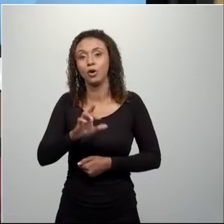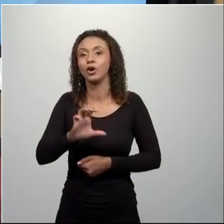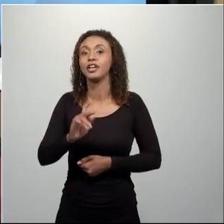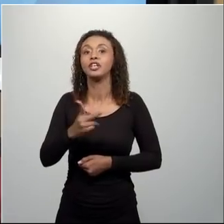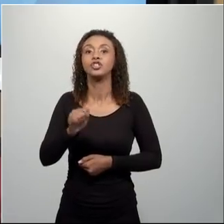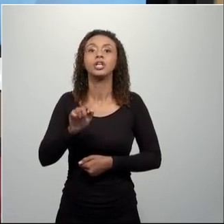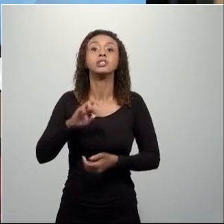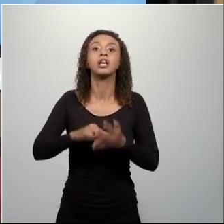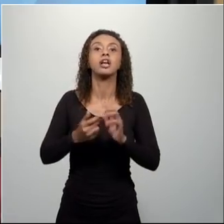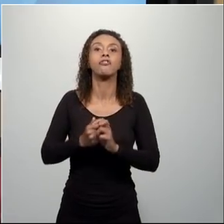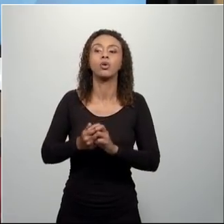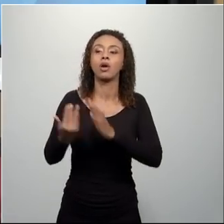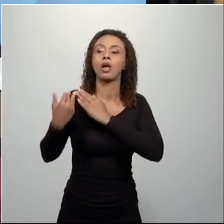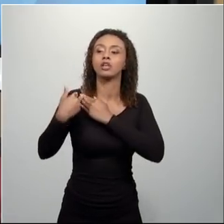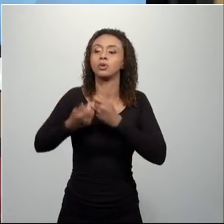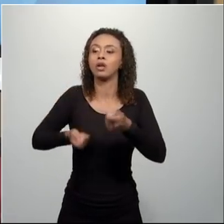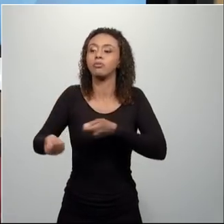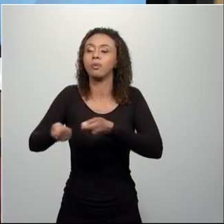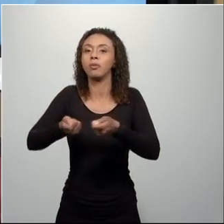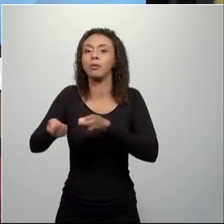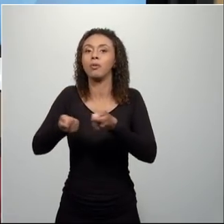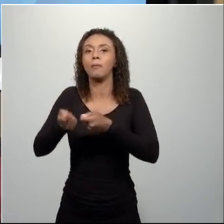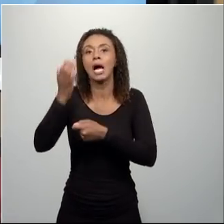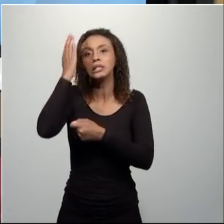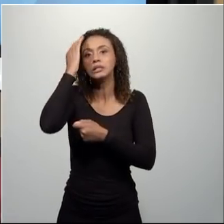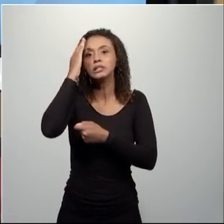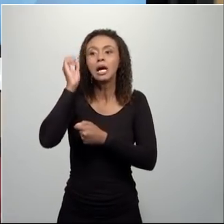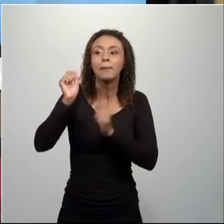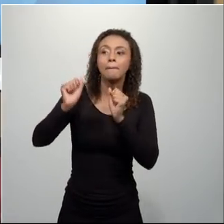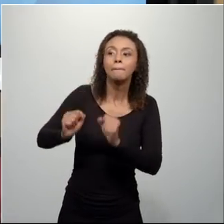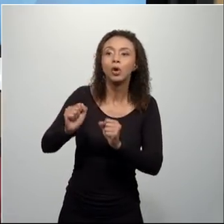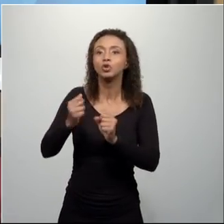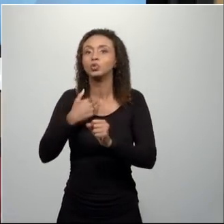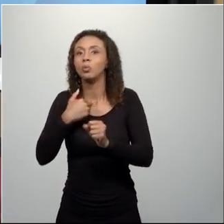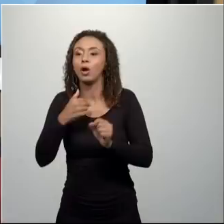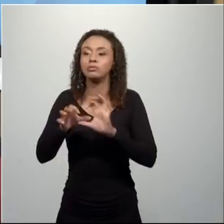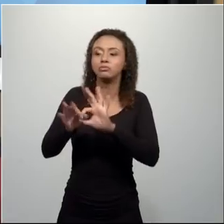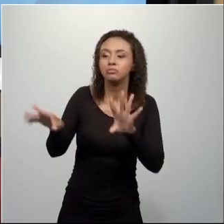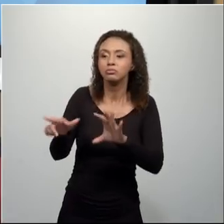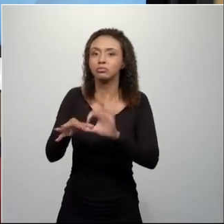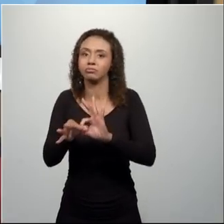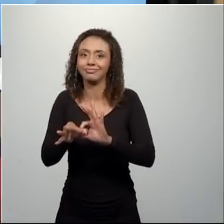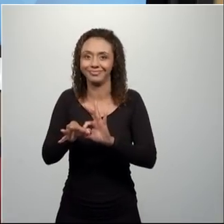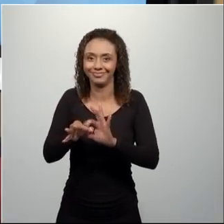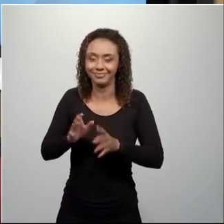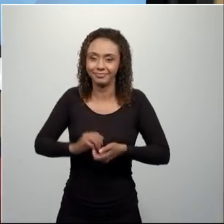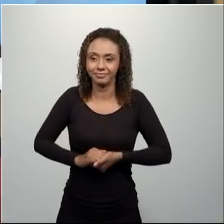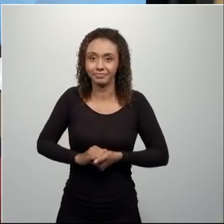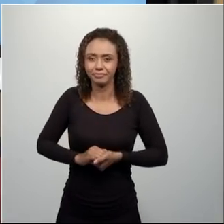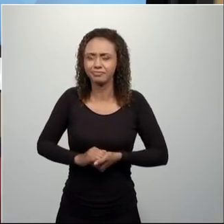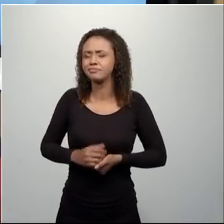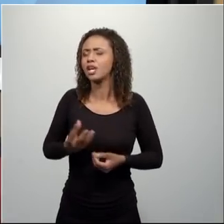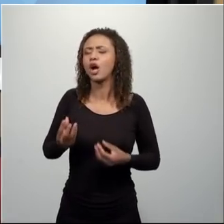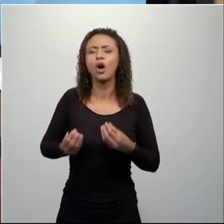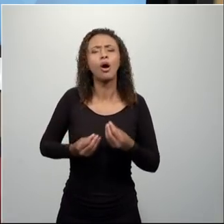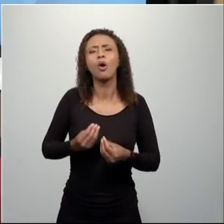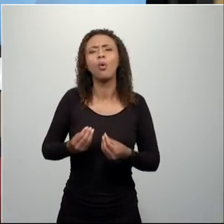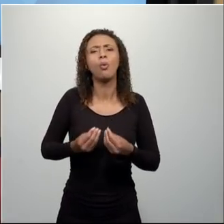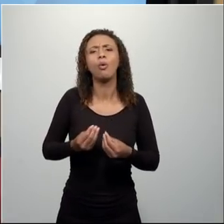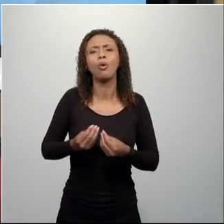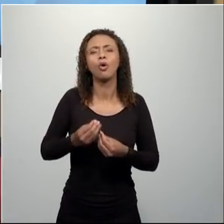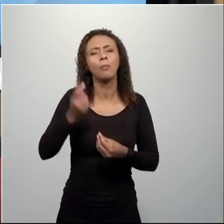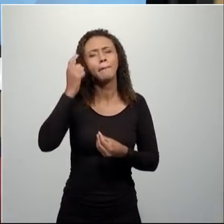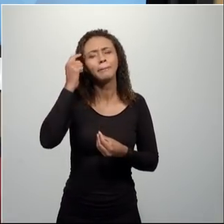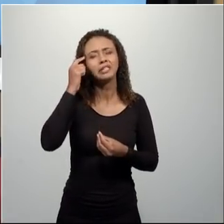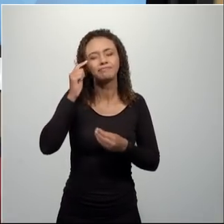de tempo a a tsa a distribuída então como é que funciona isso um pouco mais de